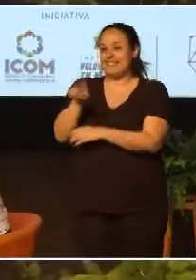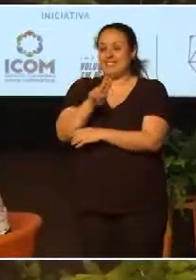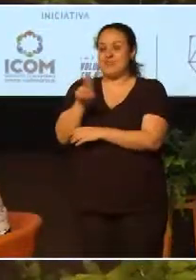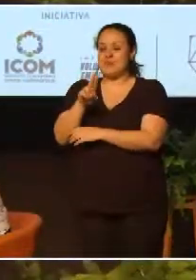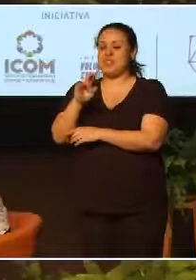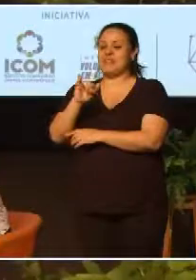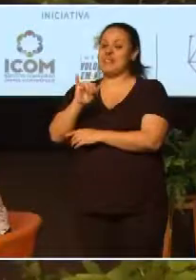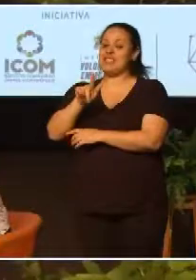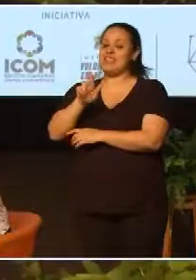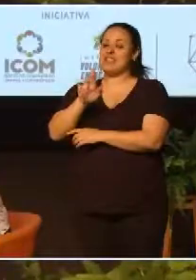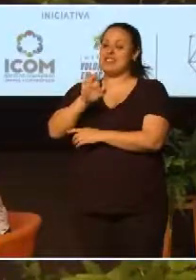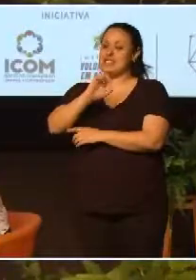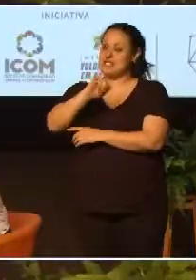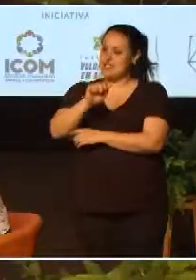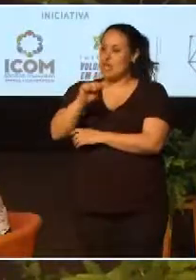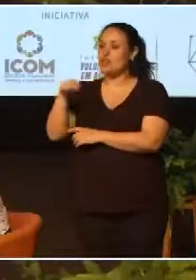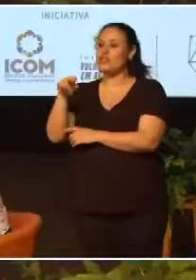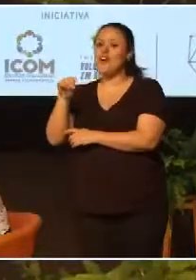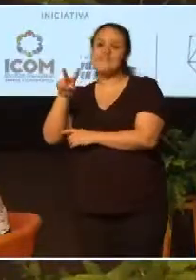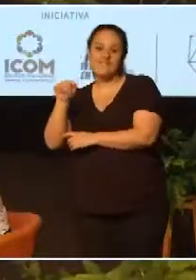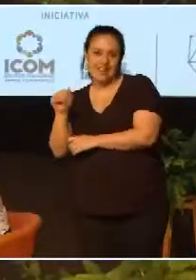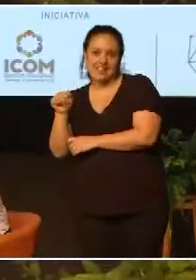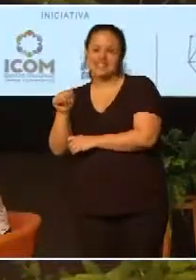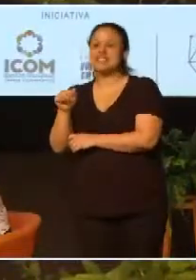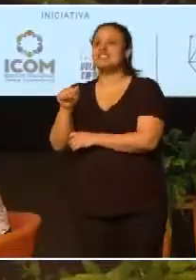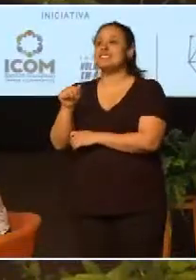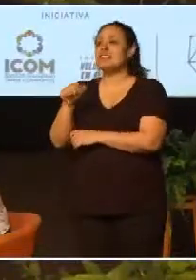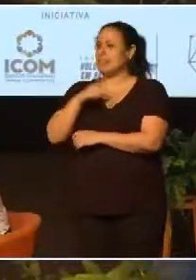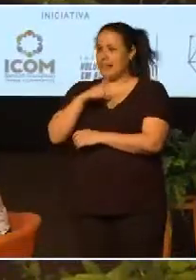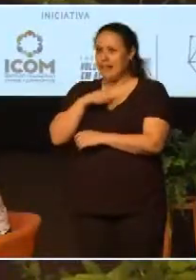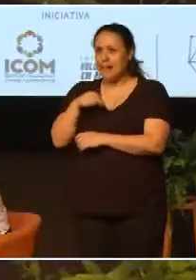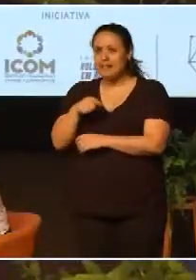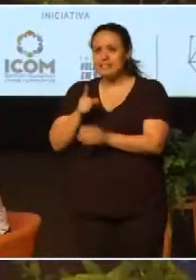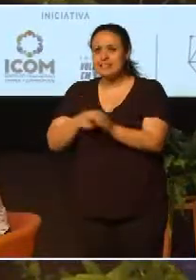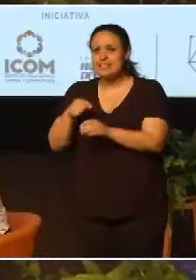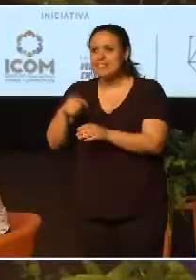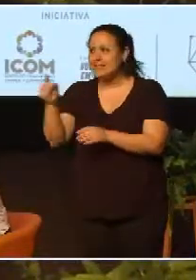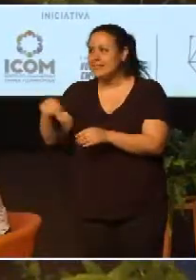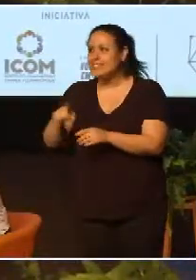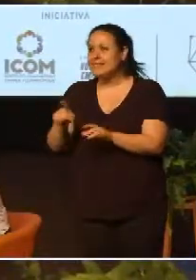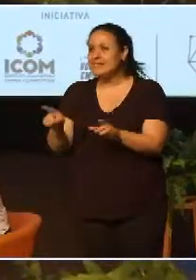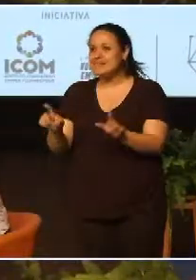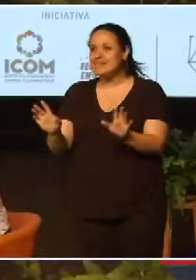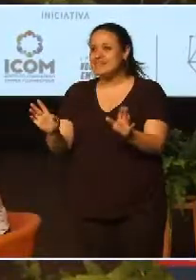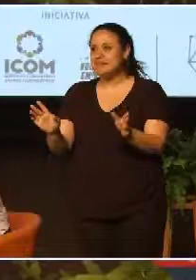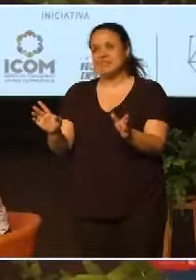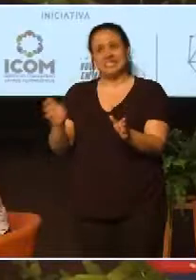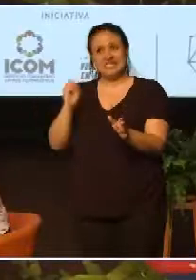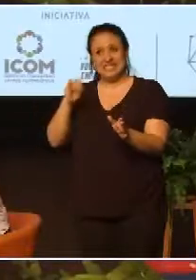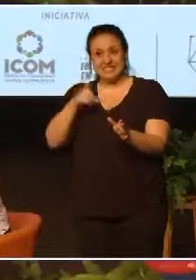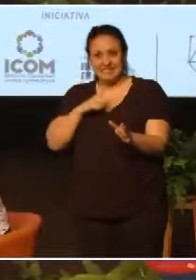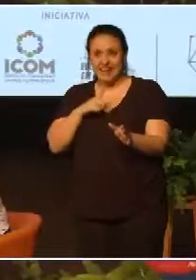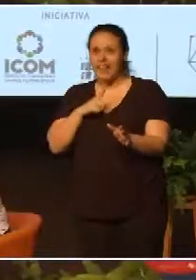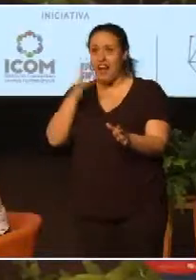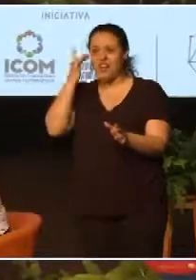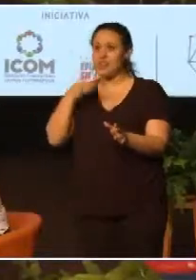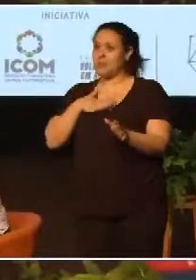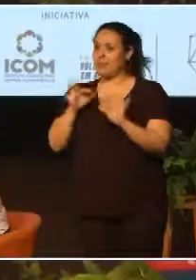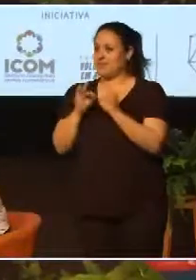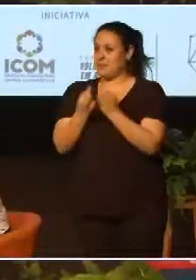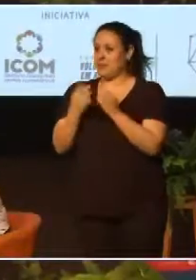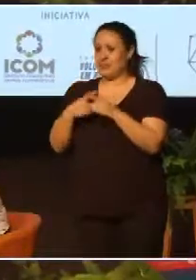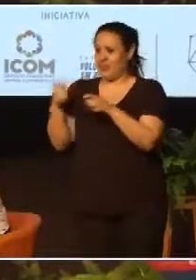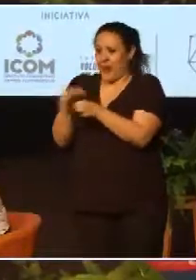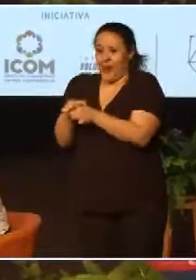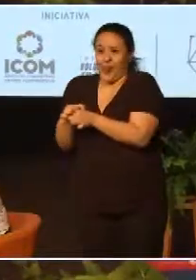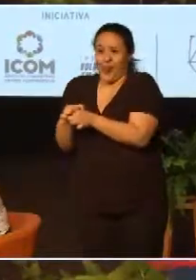e o colega de ontem já fez a minha... Tem alguém aqui de Igreja Nova? Se tiver, meu parente. Tem alguém